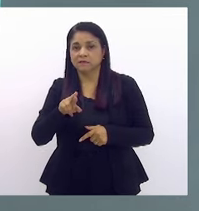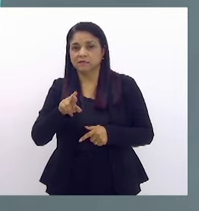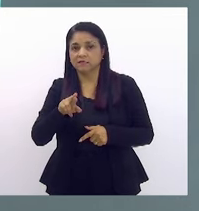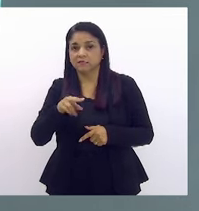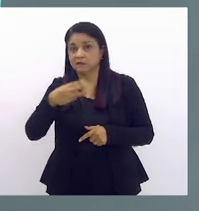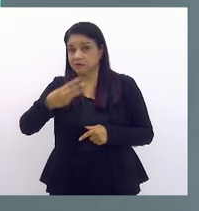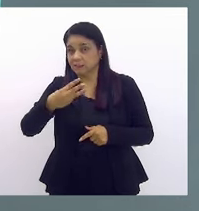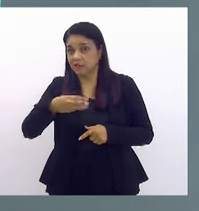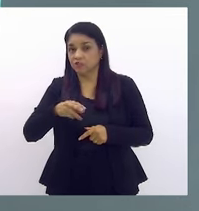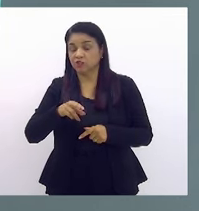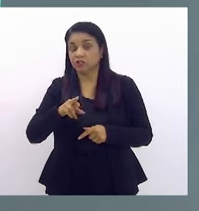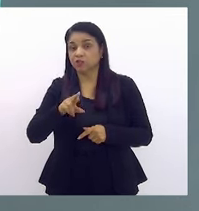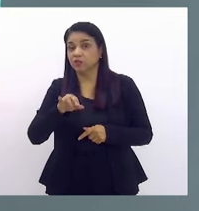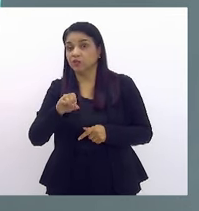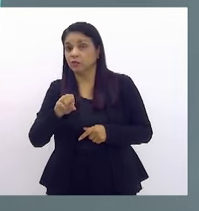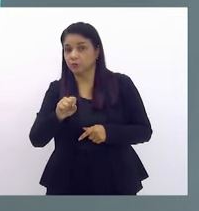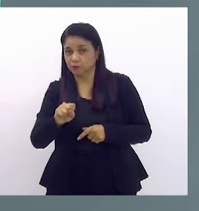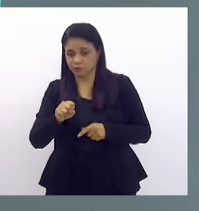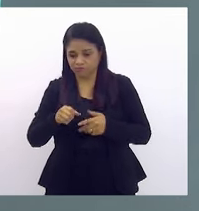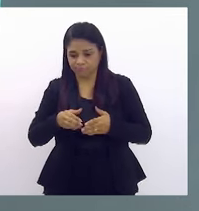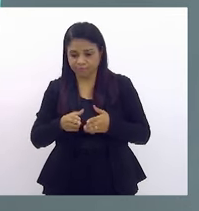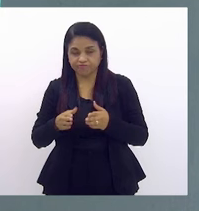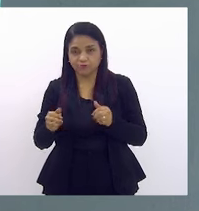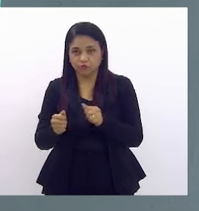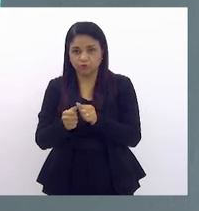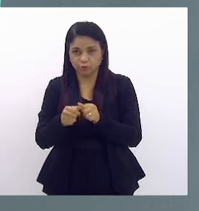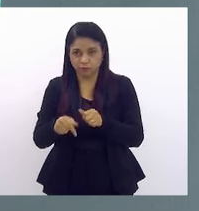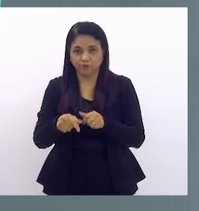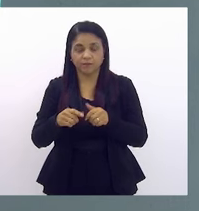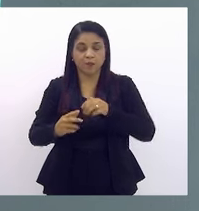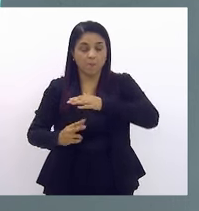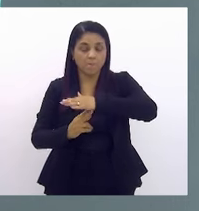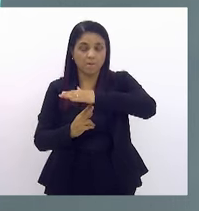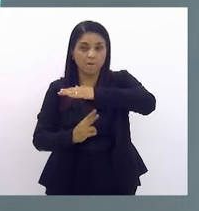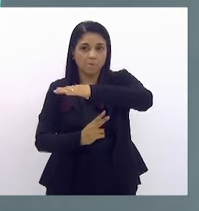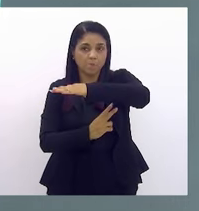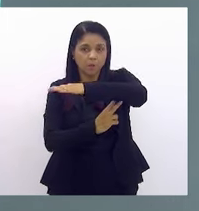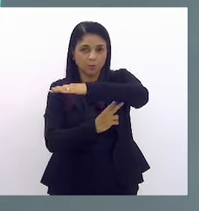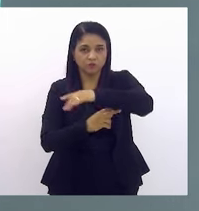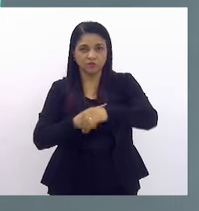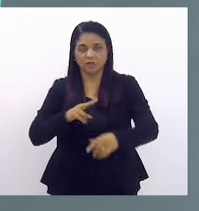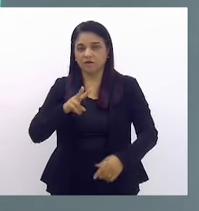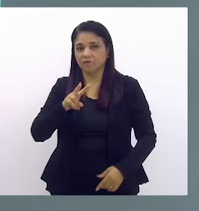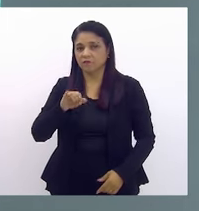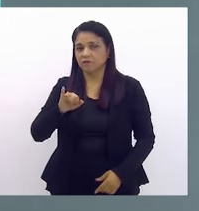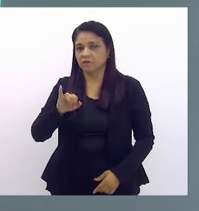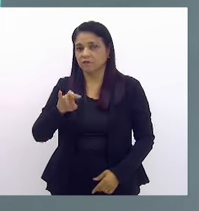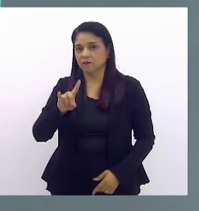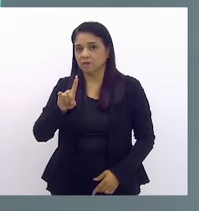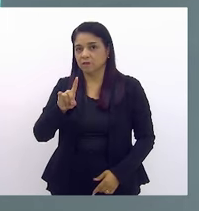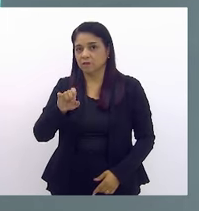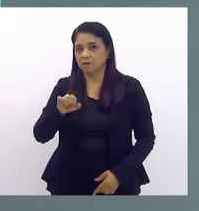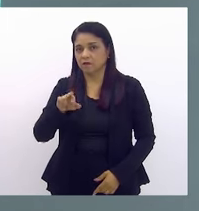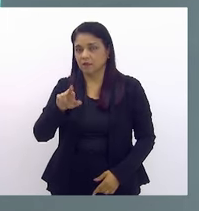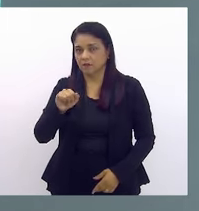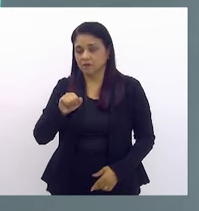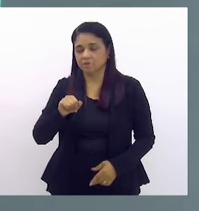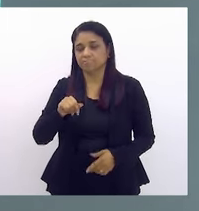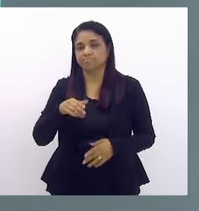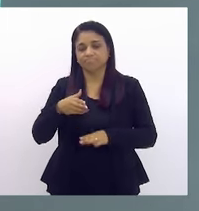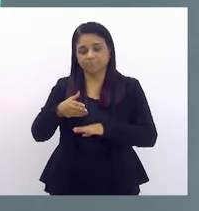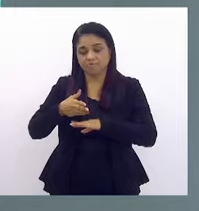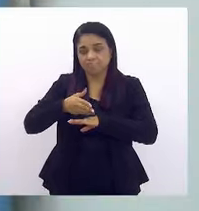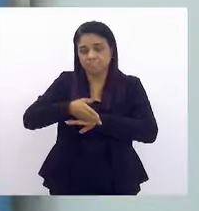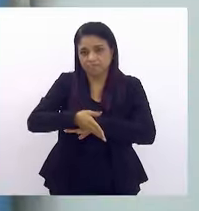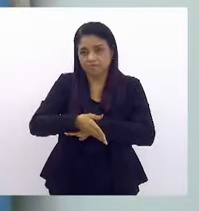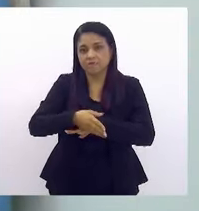Então, na ponte da Vidreira, na entrada da APA, da Restinga, lá em São